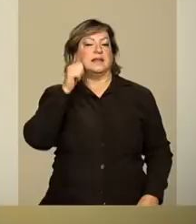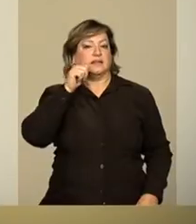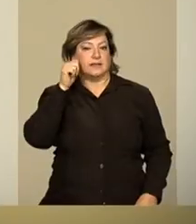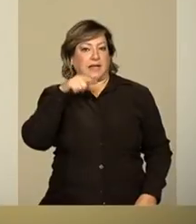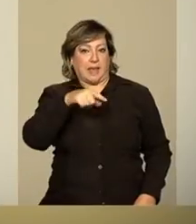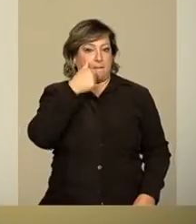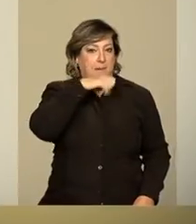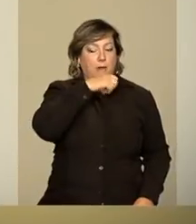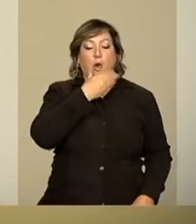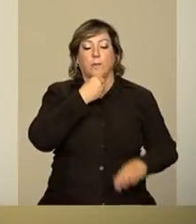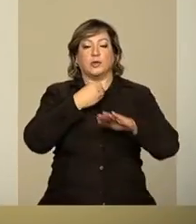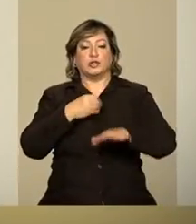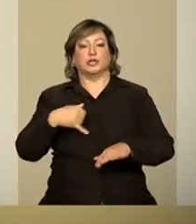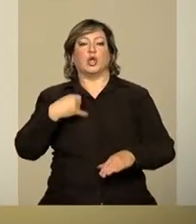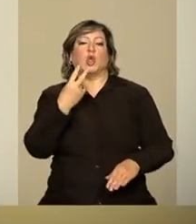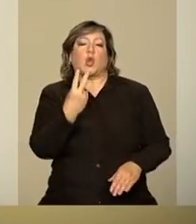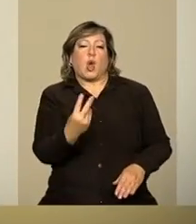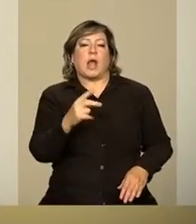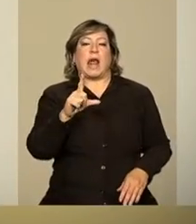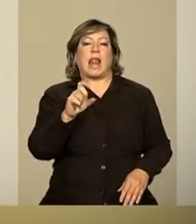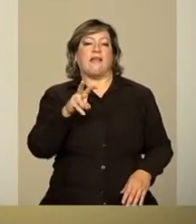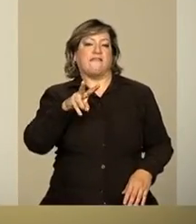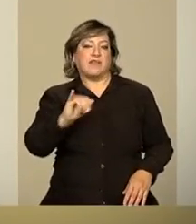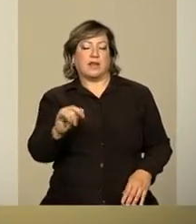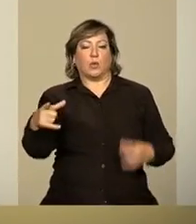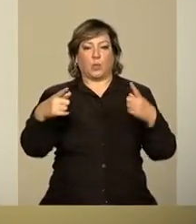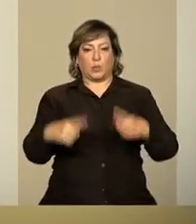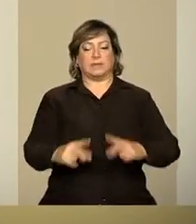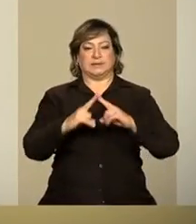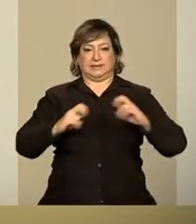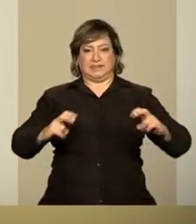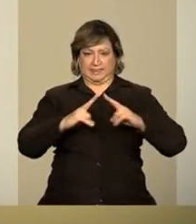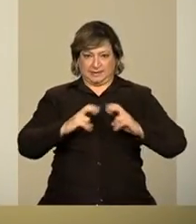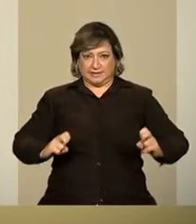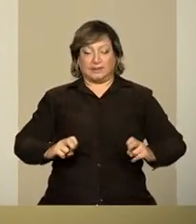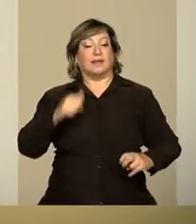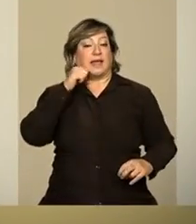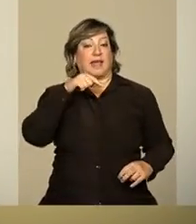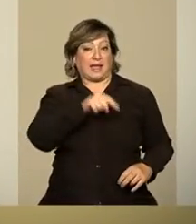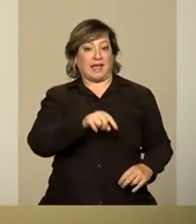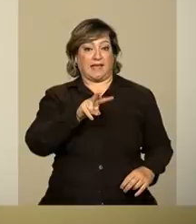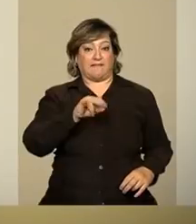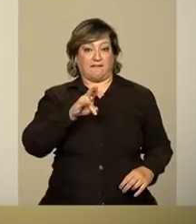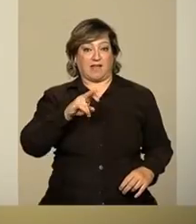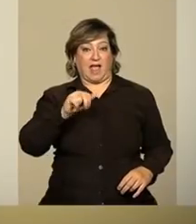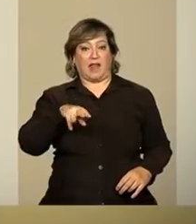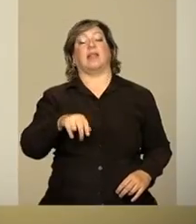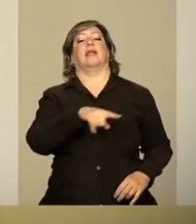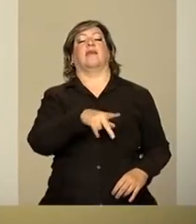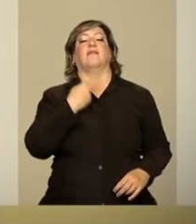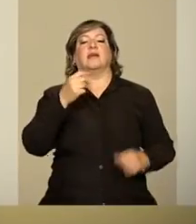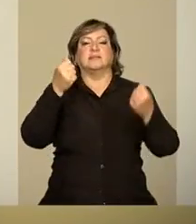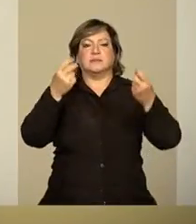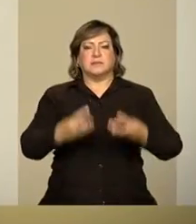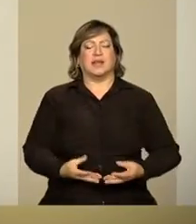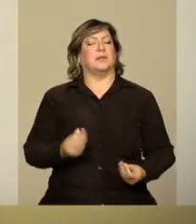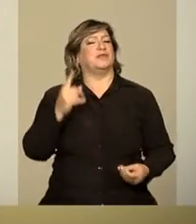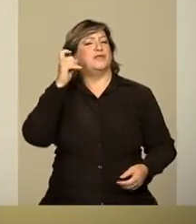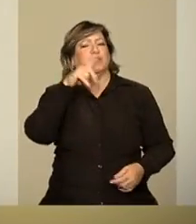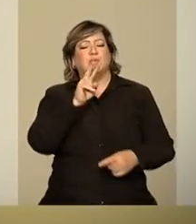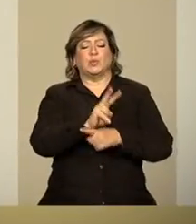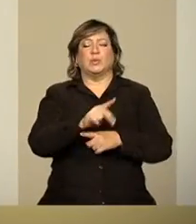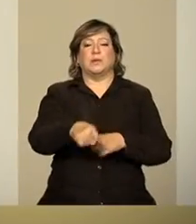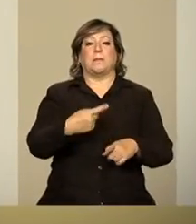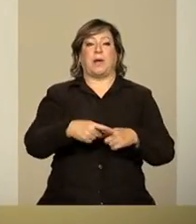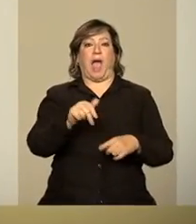Santos o Levi de 2 aninhos lá de Itajaí em Santa Catarina a Viviane conta que era muito difícil cuidar do